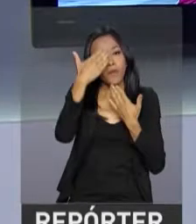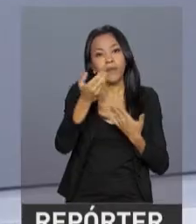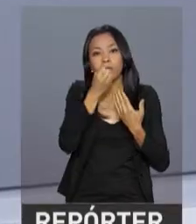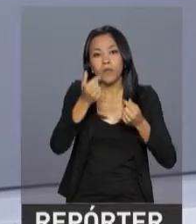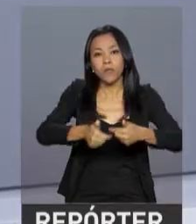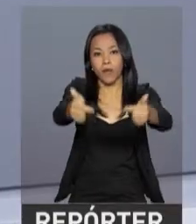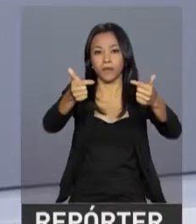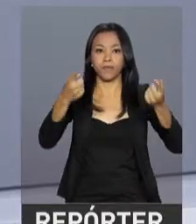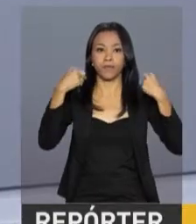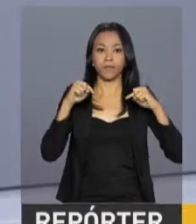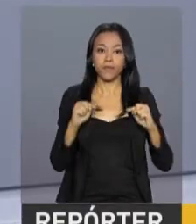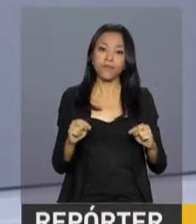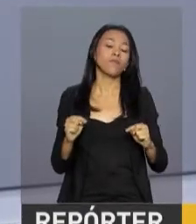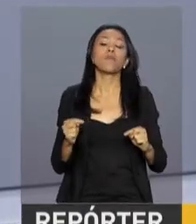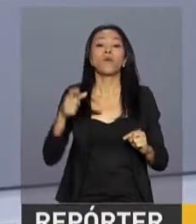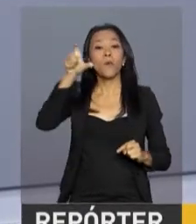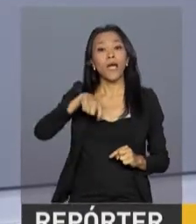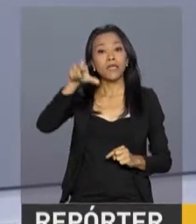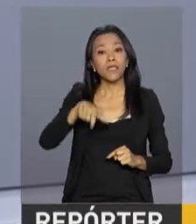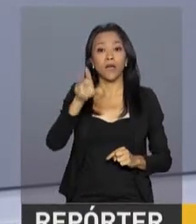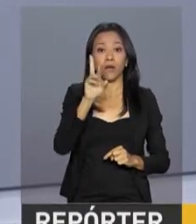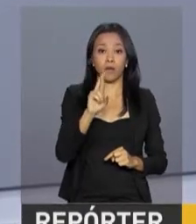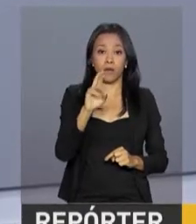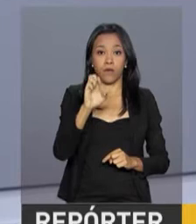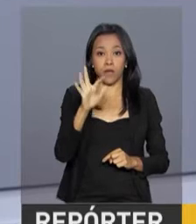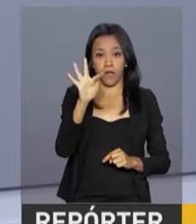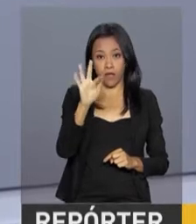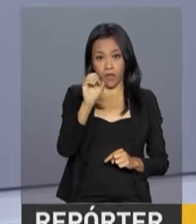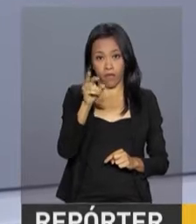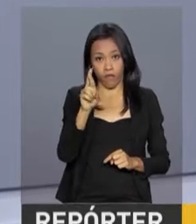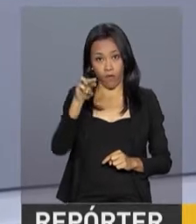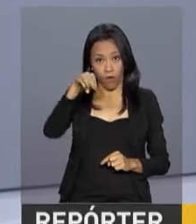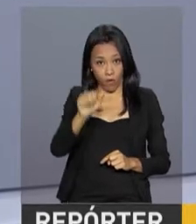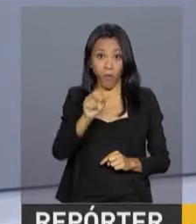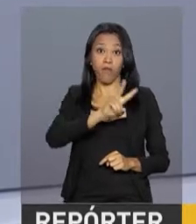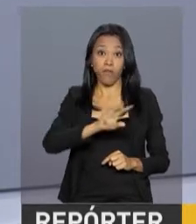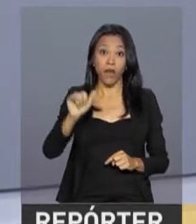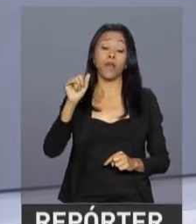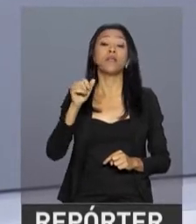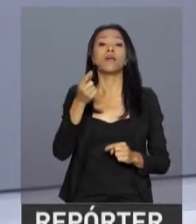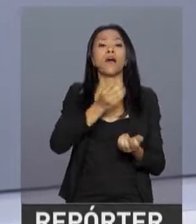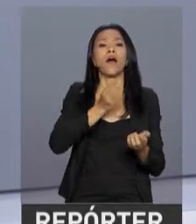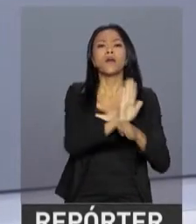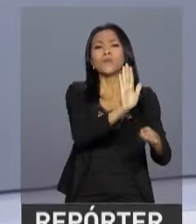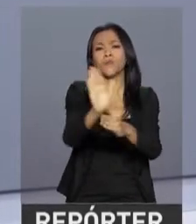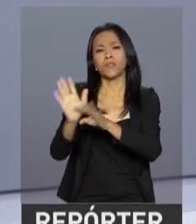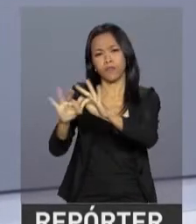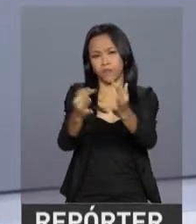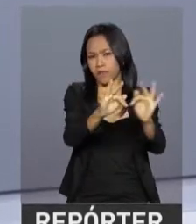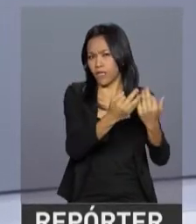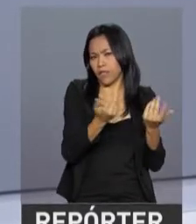você o programa cartão reforma terá um bilhão de reais no ano que vem para atender famílias que precisam fazer pequenas obras